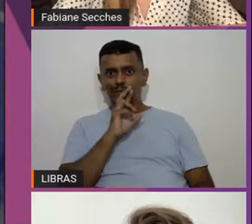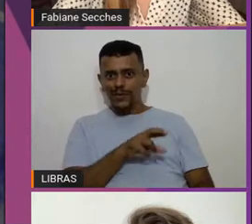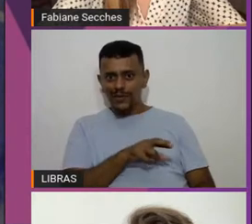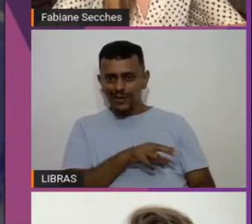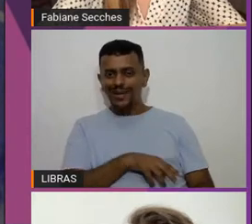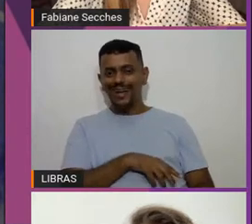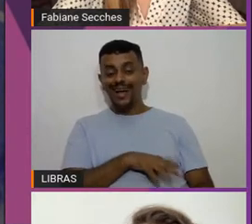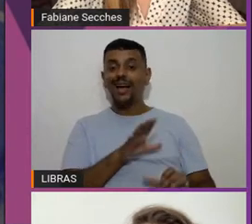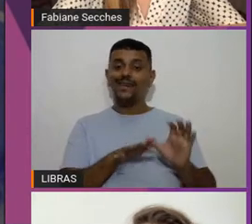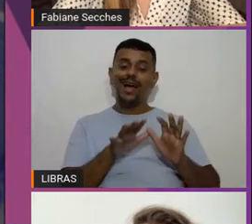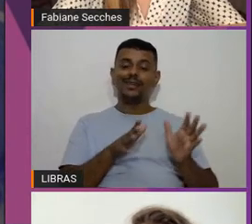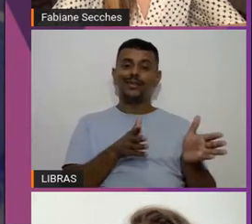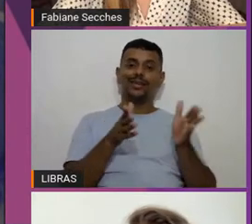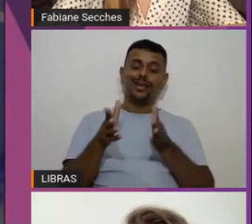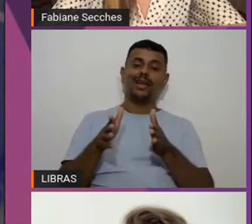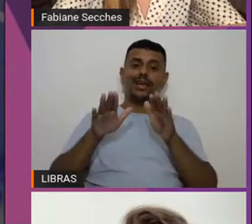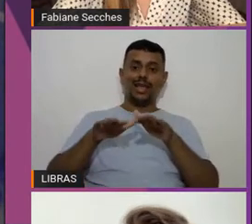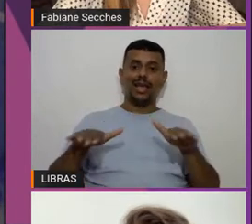problema